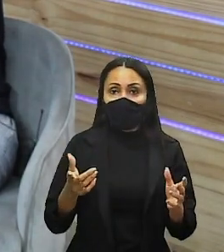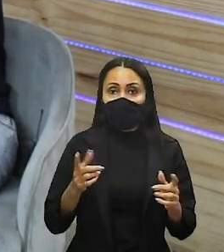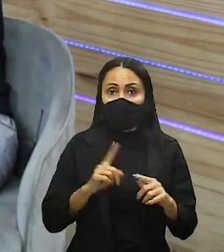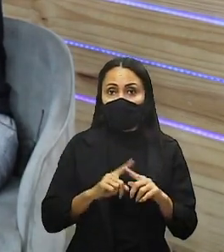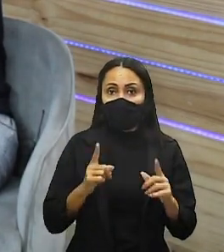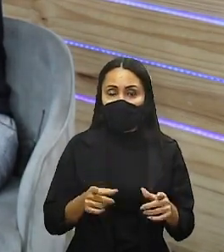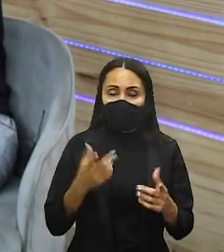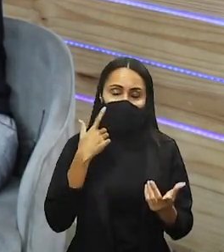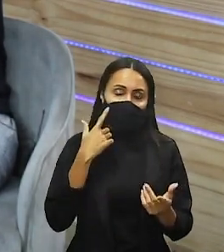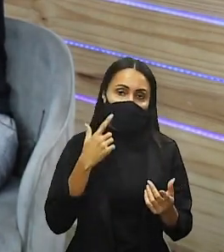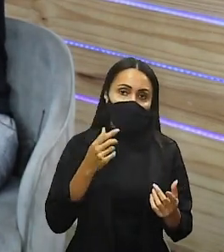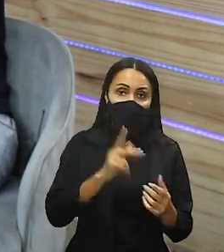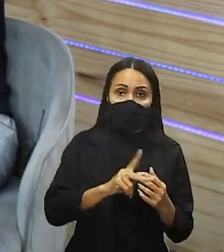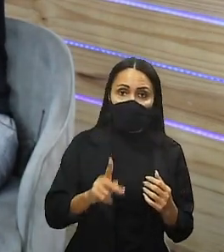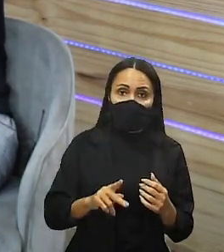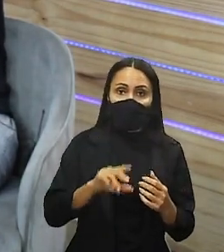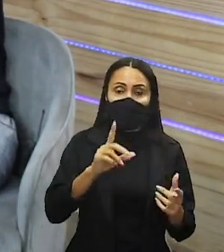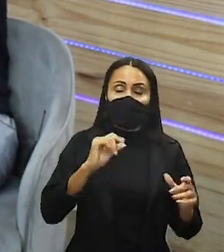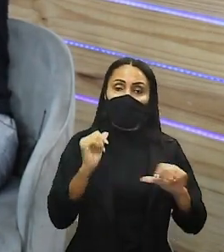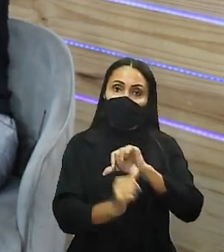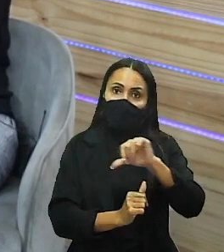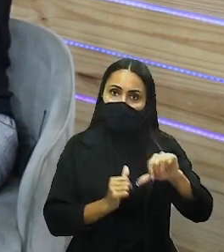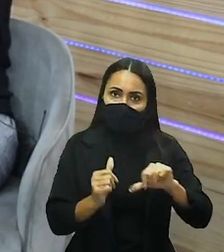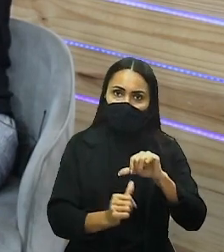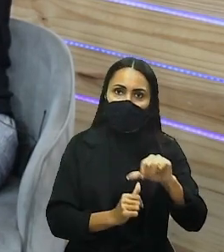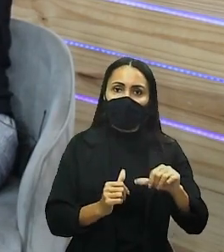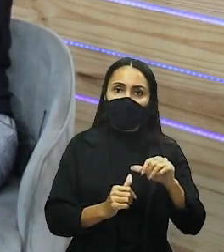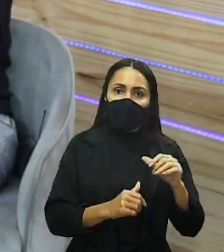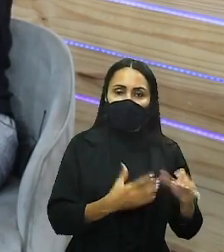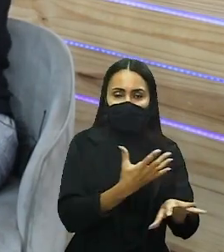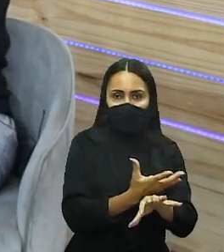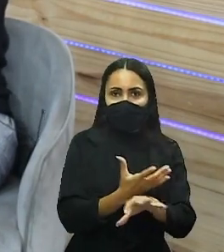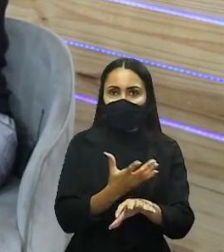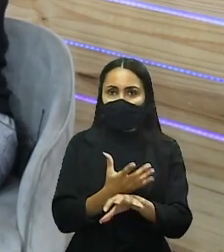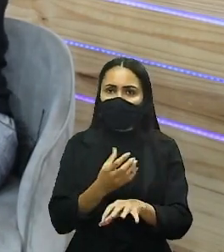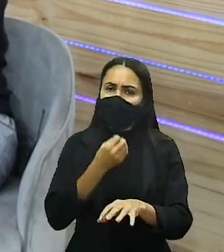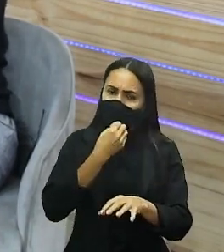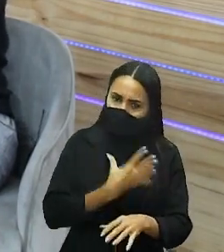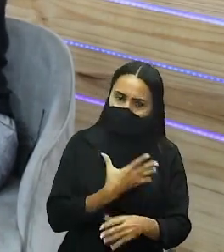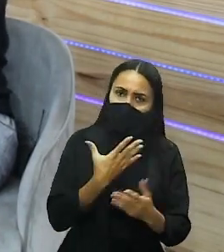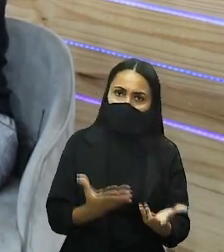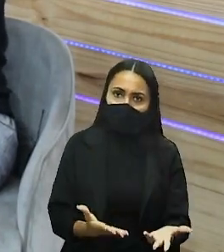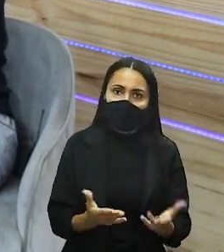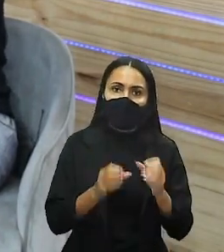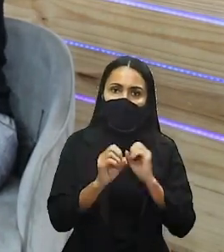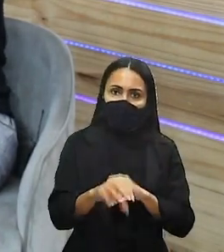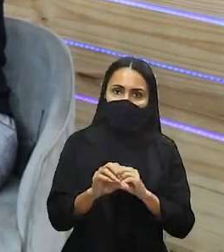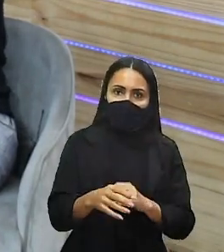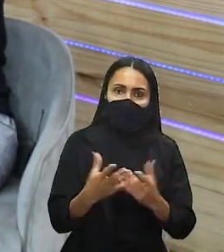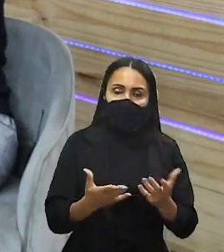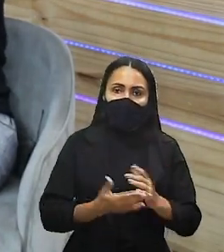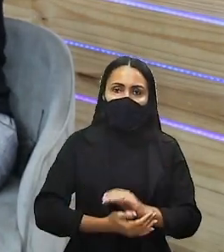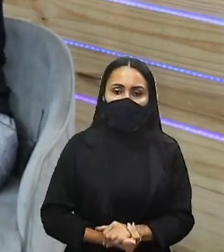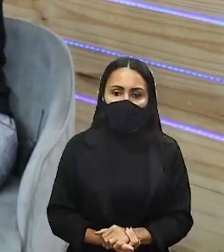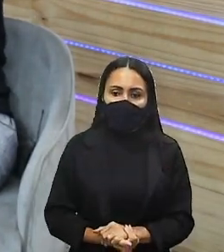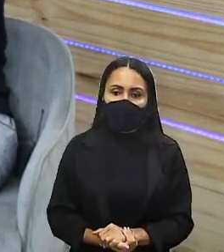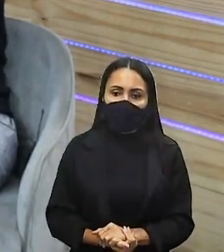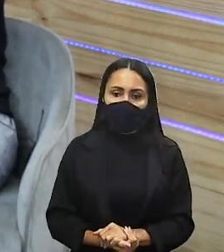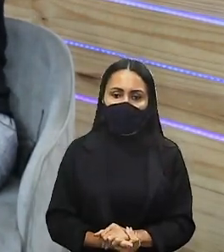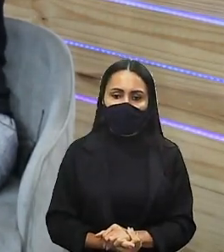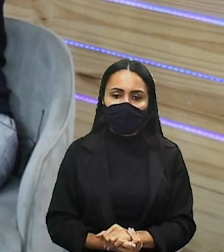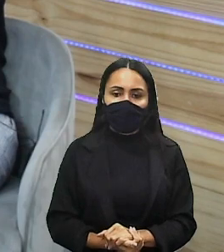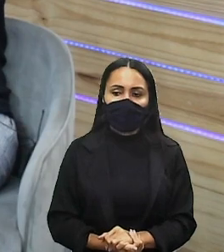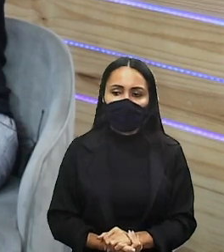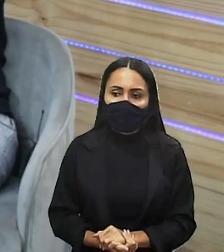com. Você vai Transformei. mudar. Transformou. Você vai mudar seu ponto de vista quando você conhecer a professora Sônia e a disciplina que ela